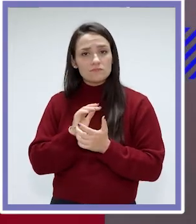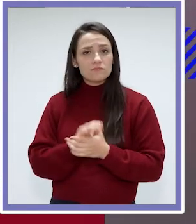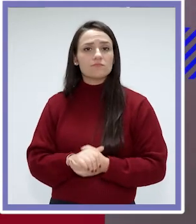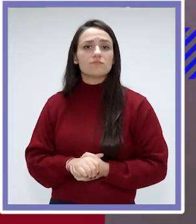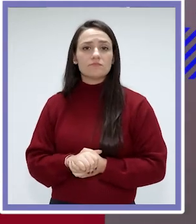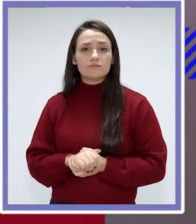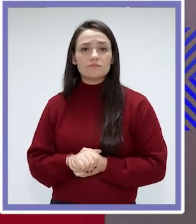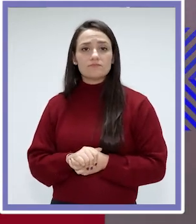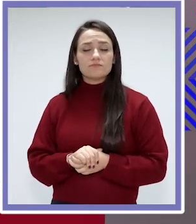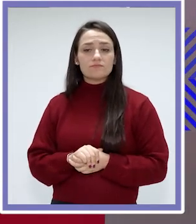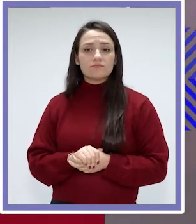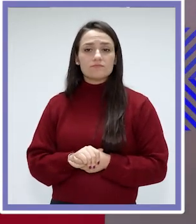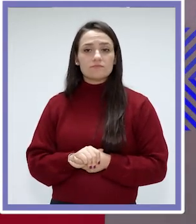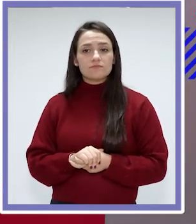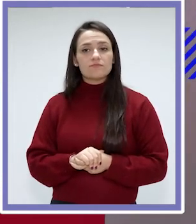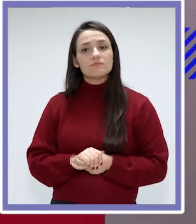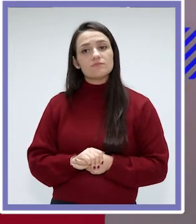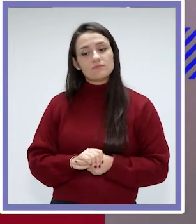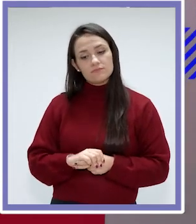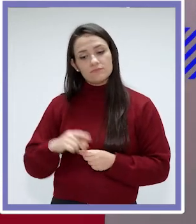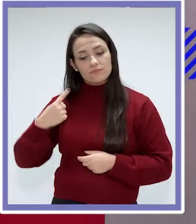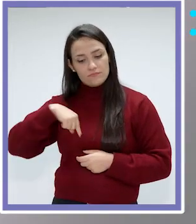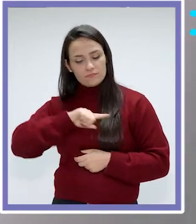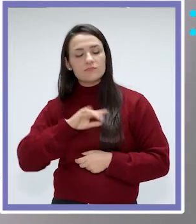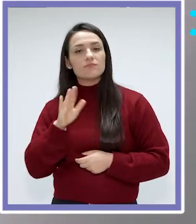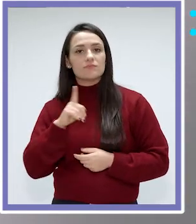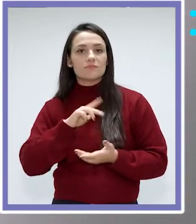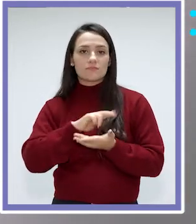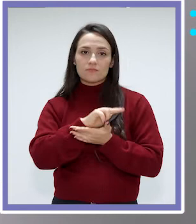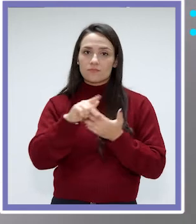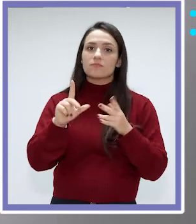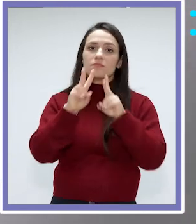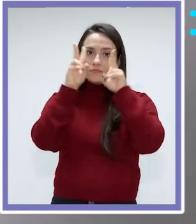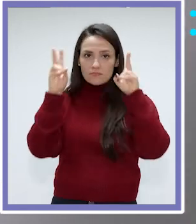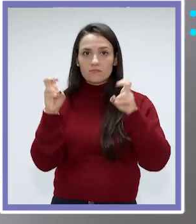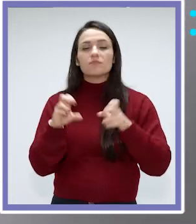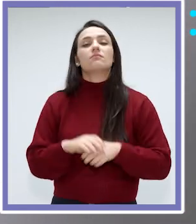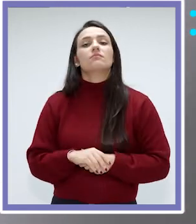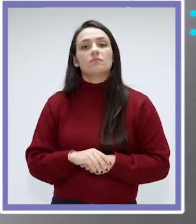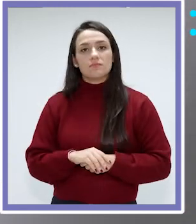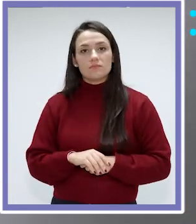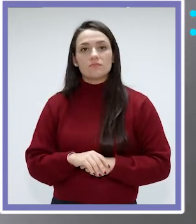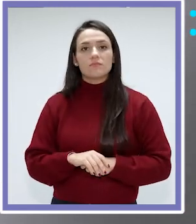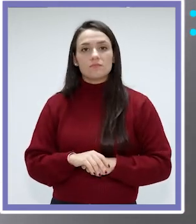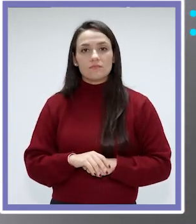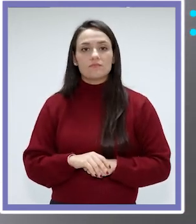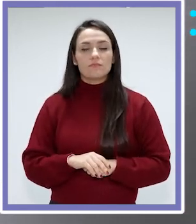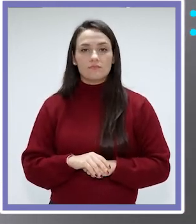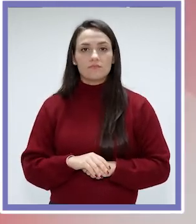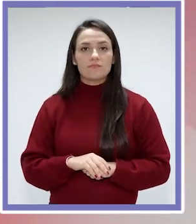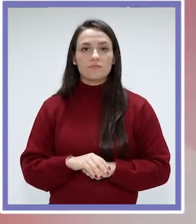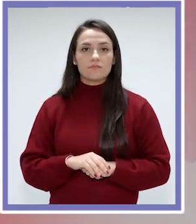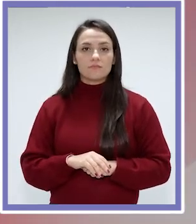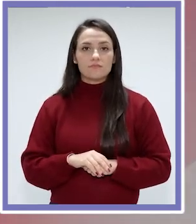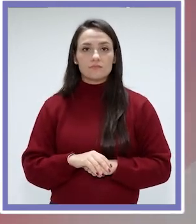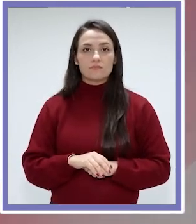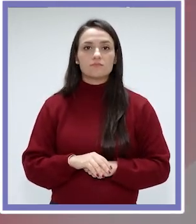a gente mitigar várias questões. Então, assim, você preparar o aluno para uma possibilidade de